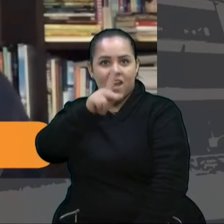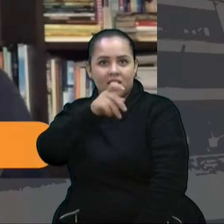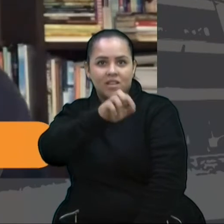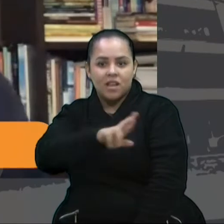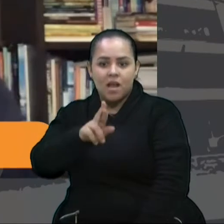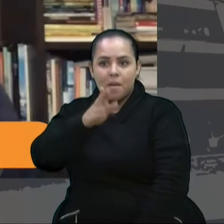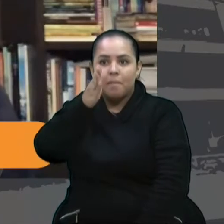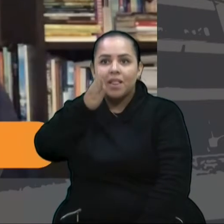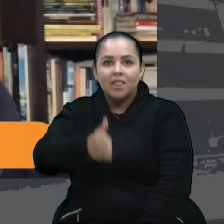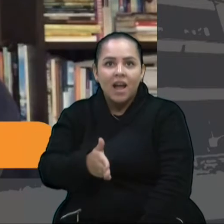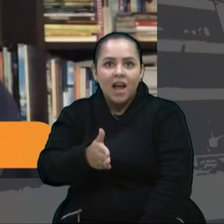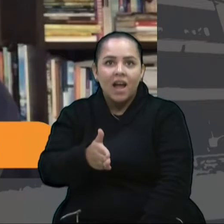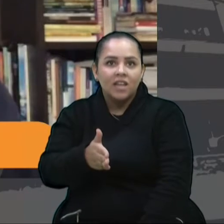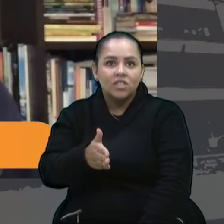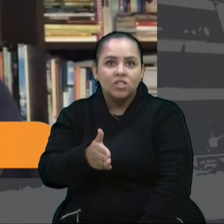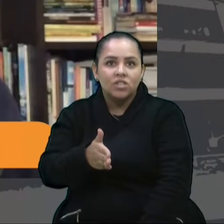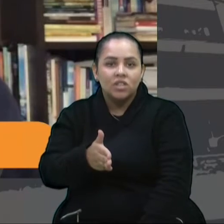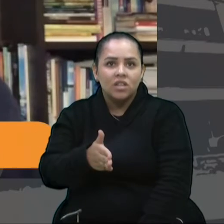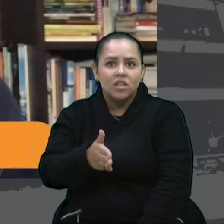a palavrinha que ele queria ouvir.